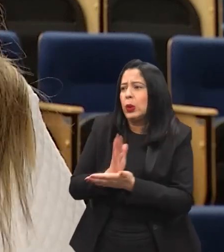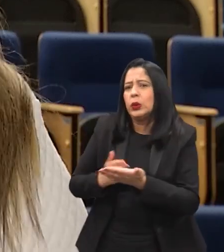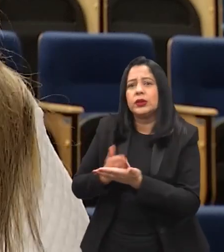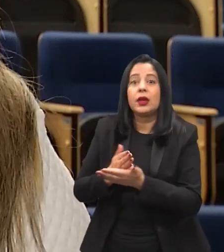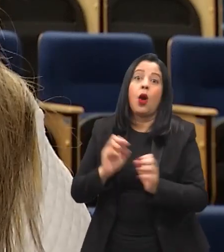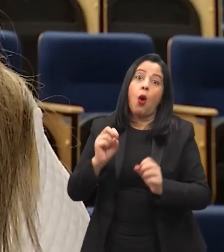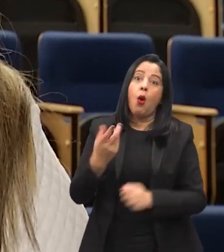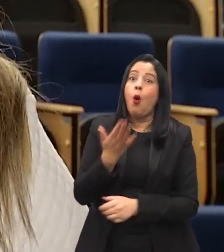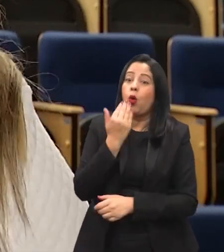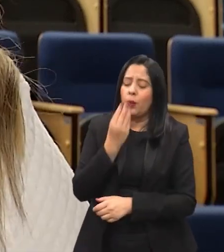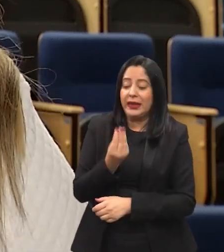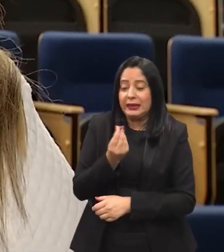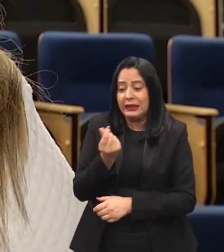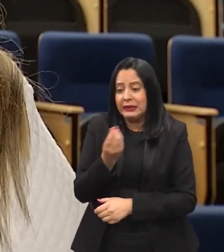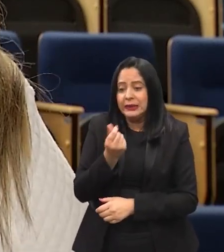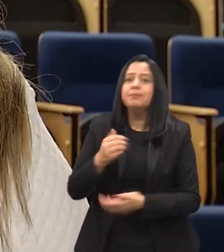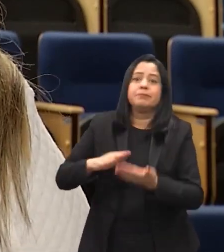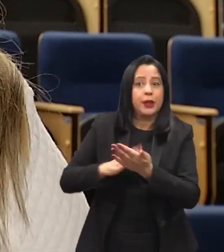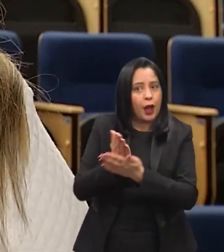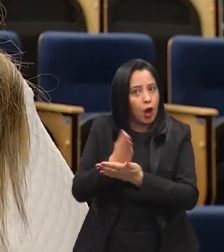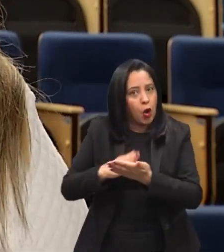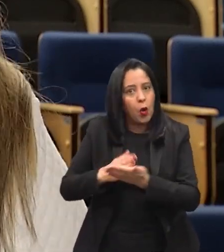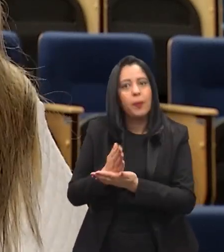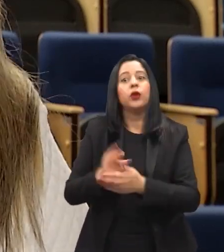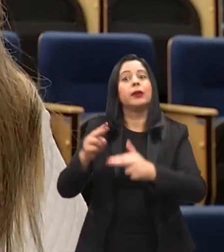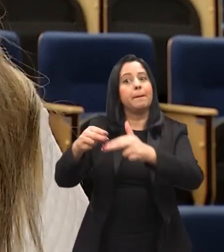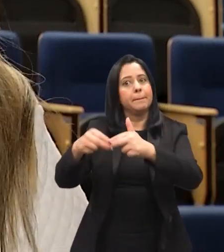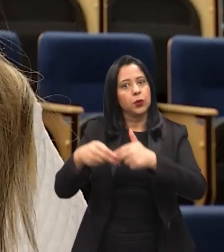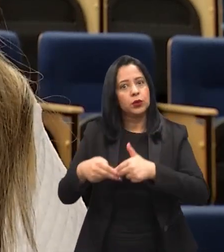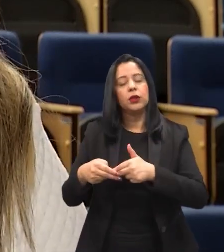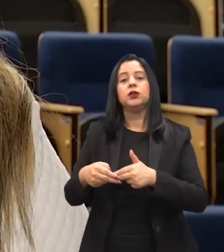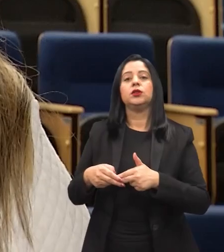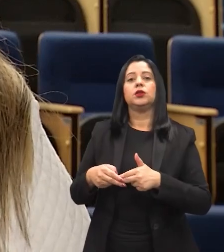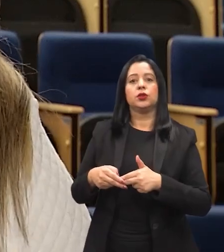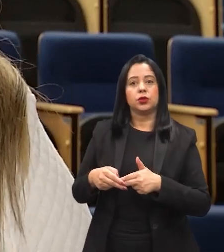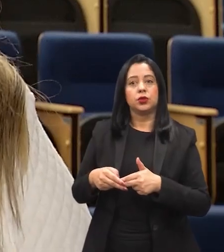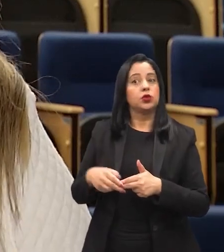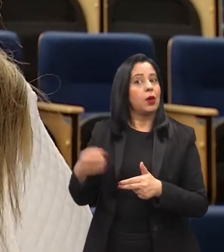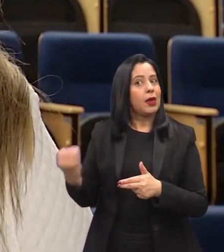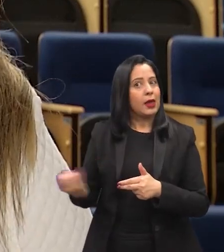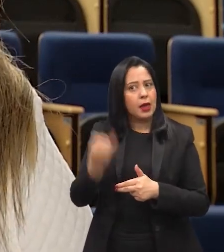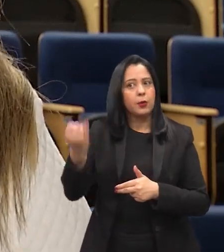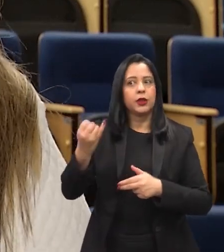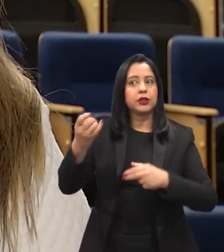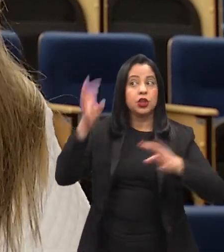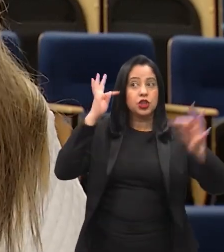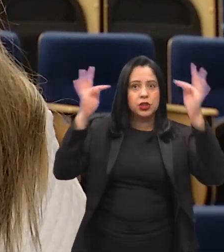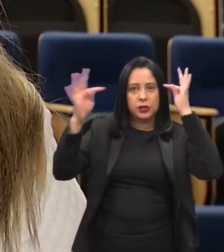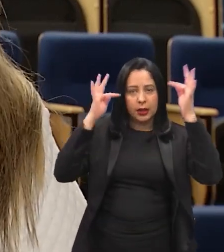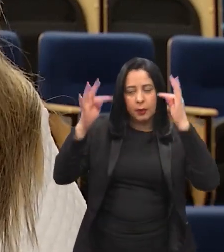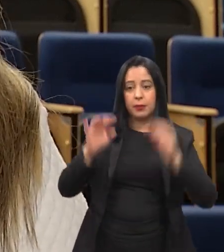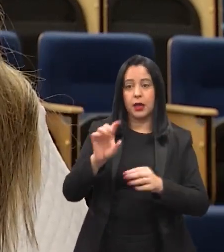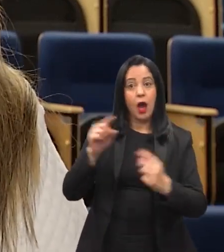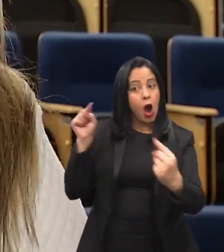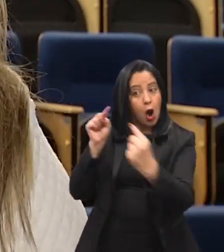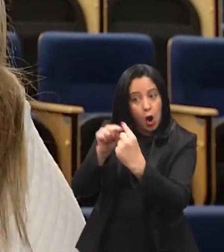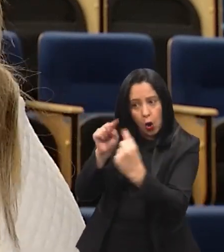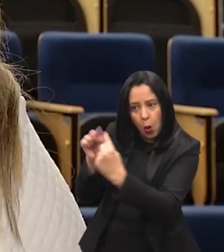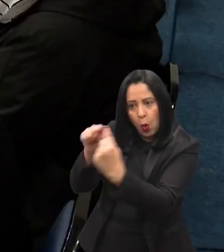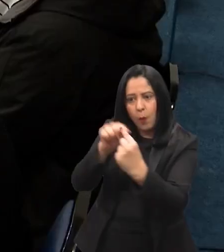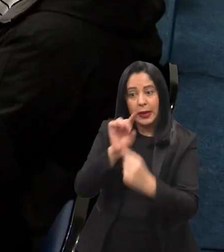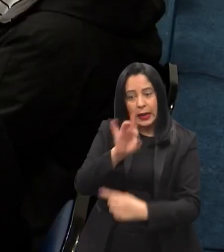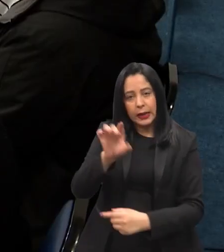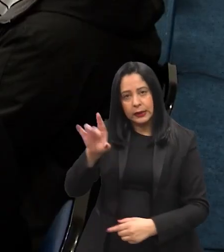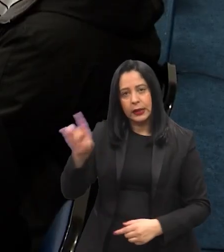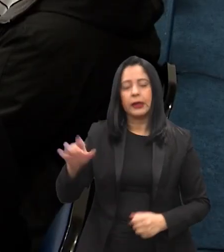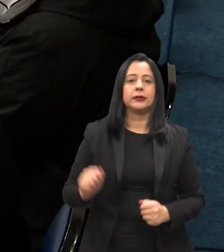textura, alimento. Então, por isso, a exigência dessa intervenção, dessa terapia adequada para cada